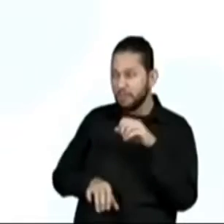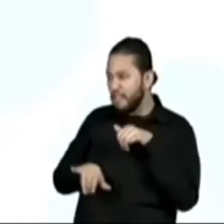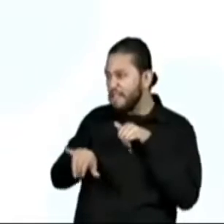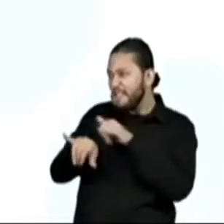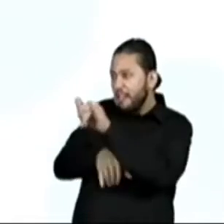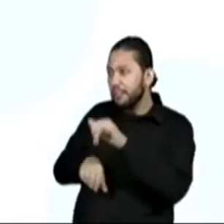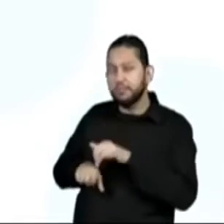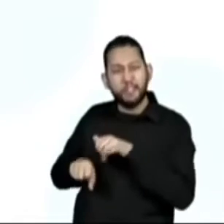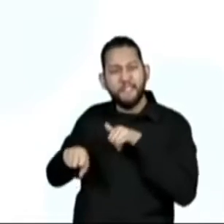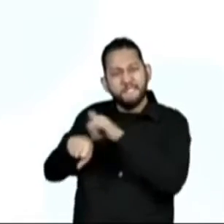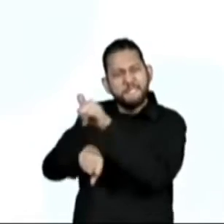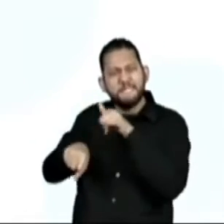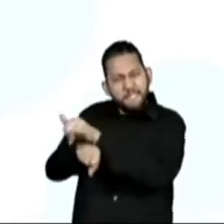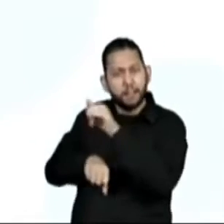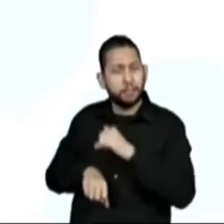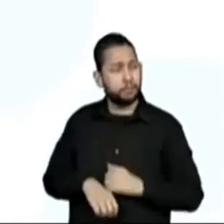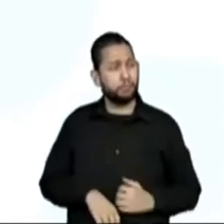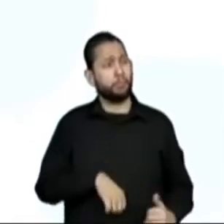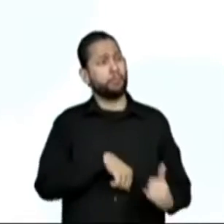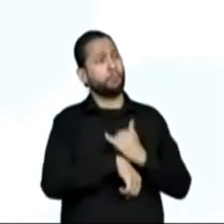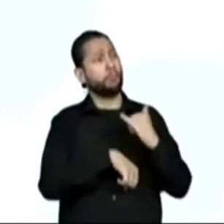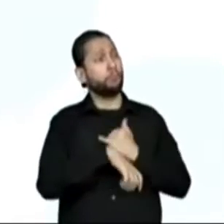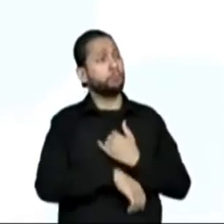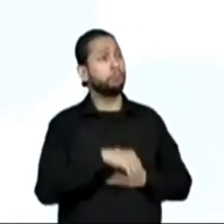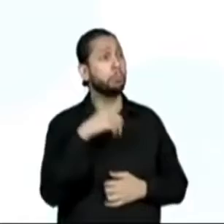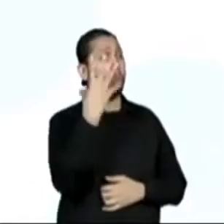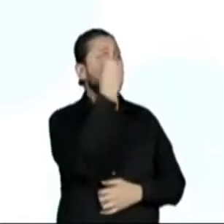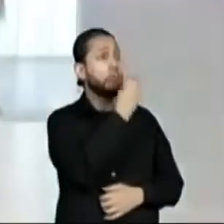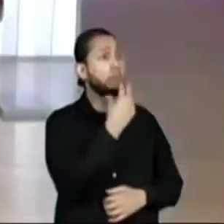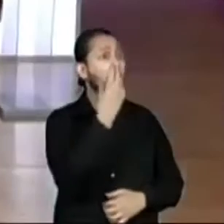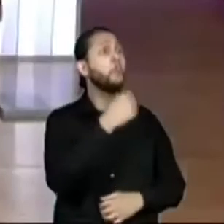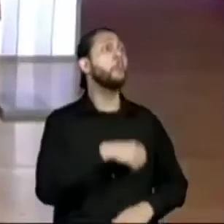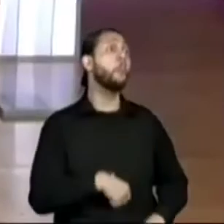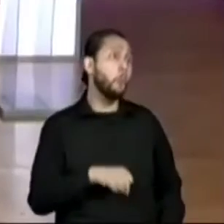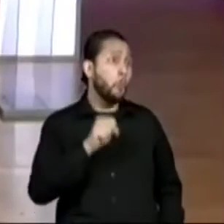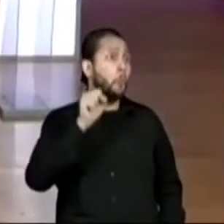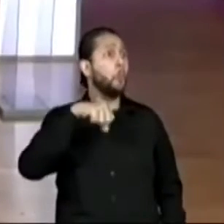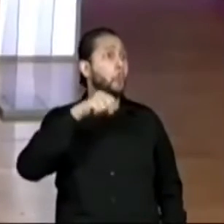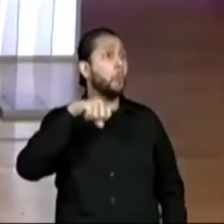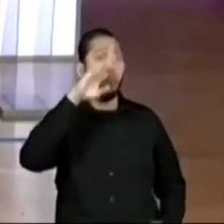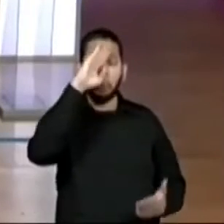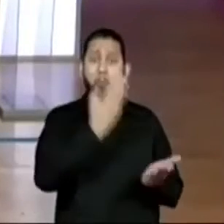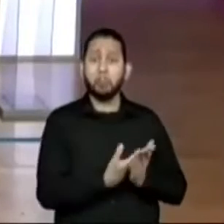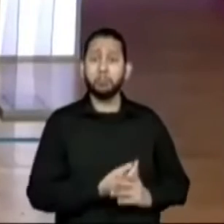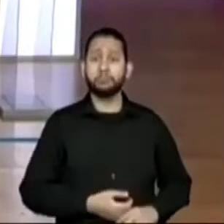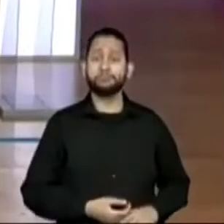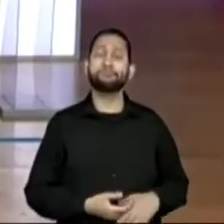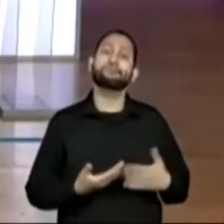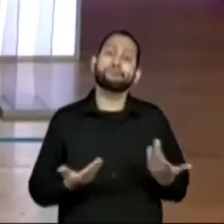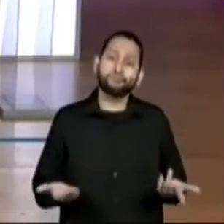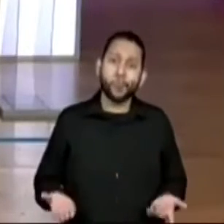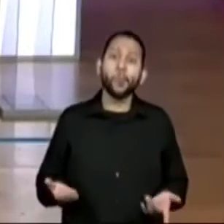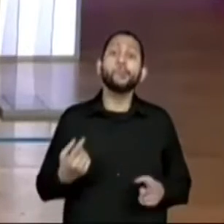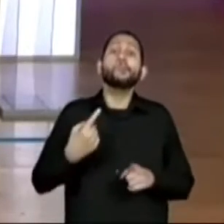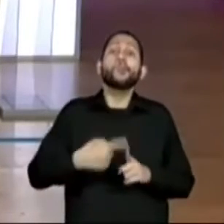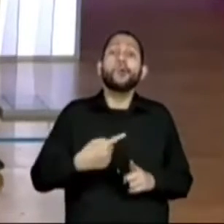ingênua significa, né, que é fácil de se enganar. Uma pessoa ingênua, a gente consegue enganar com